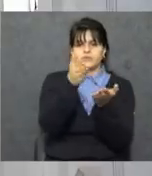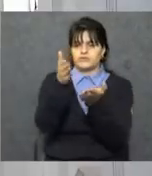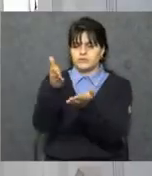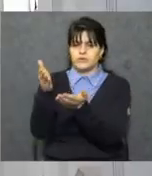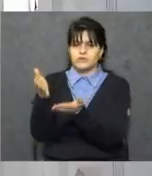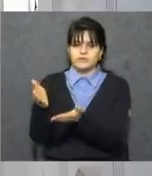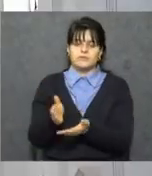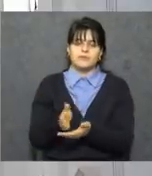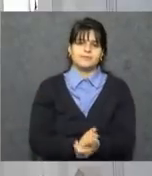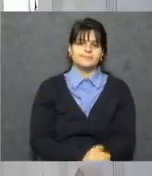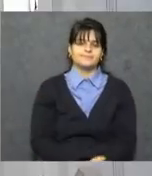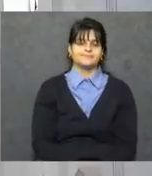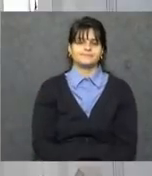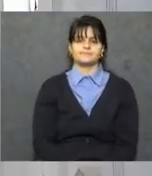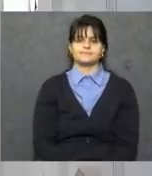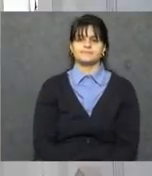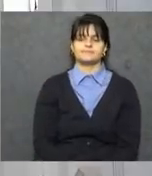auxílio.